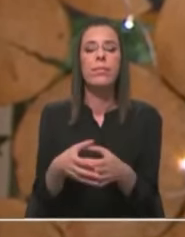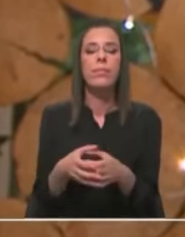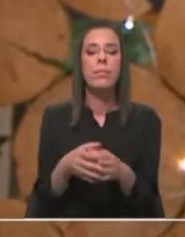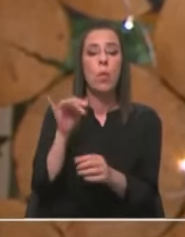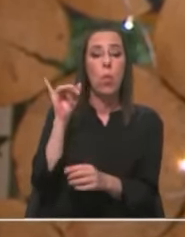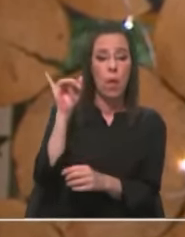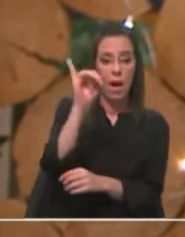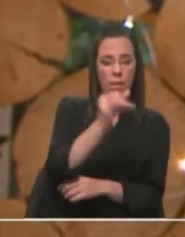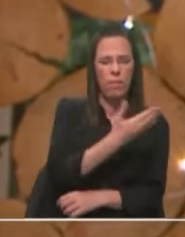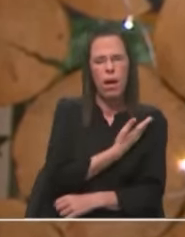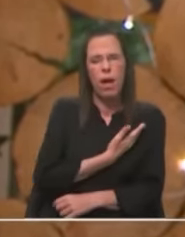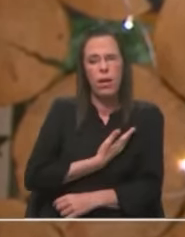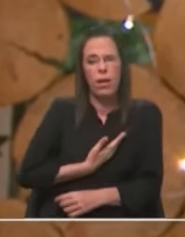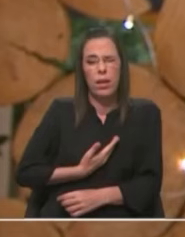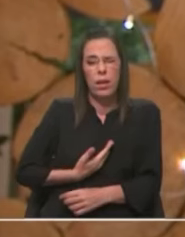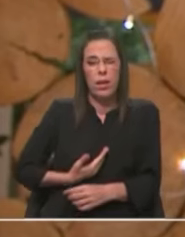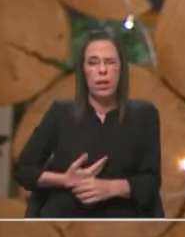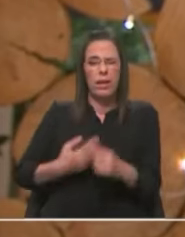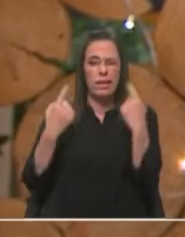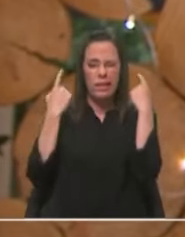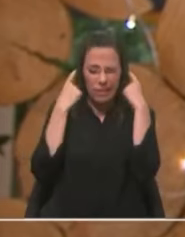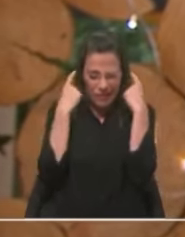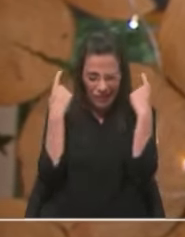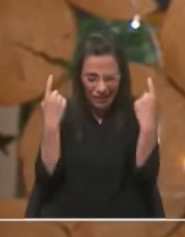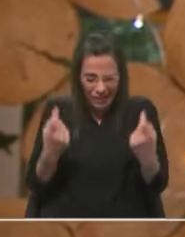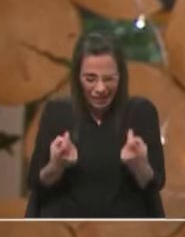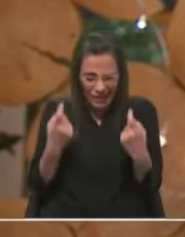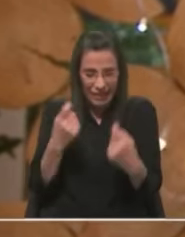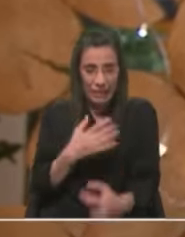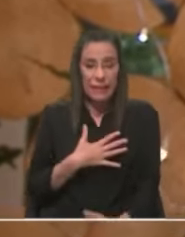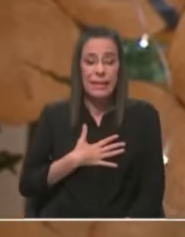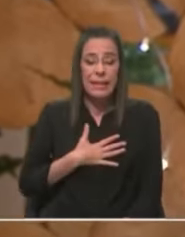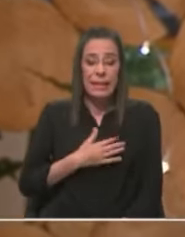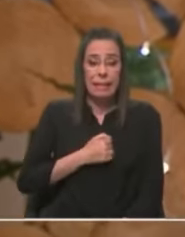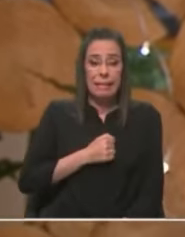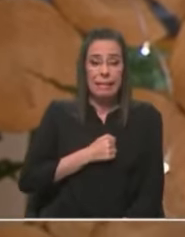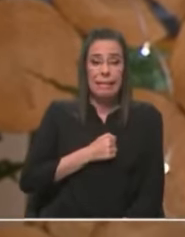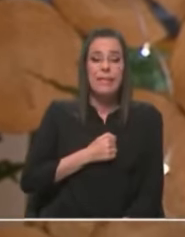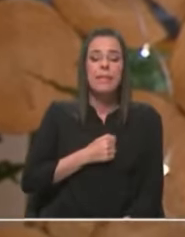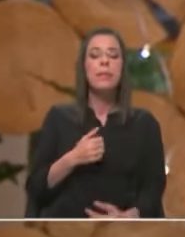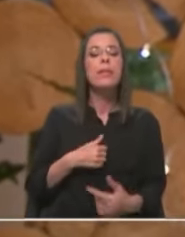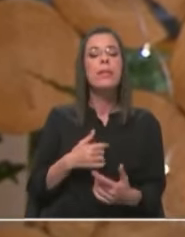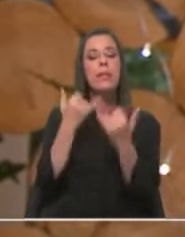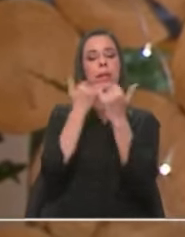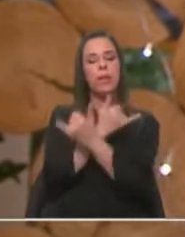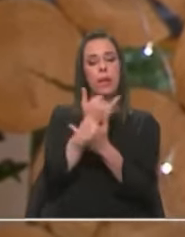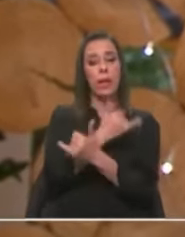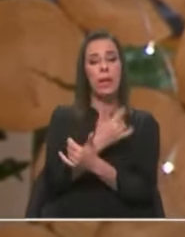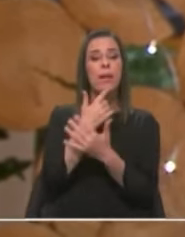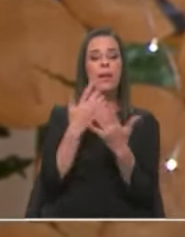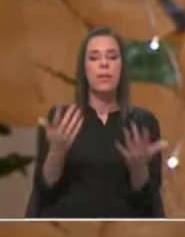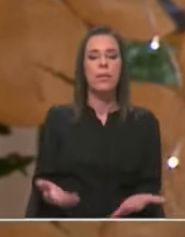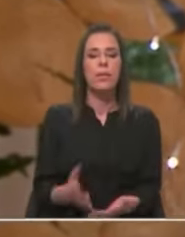um avião antiquíssimo que rangia em todo lado. Que medo! Mas não, eu ri imenso e gozei imenso.